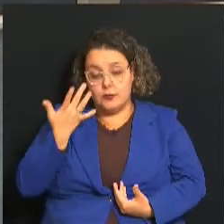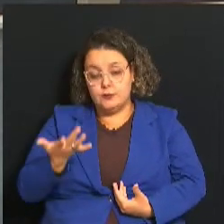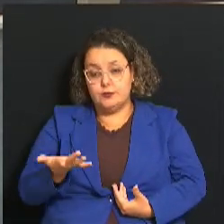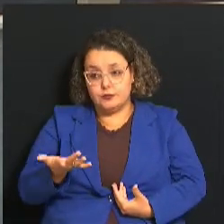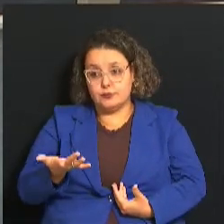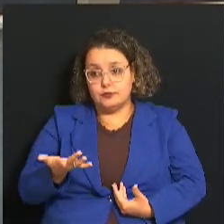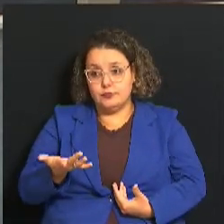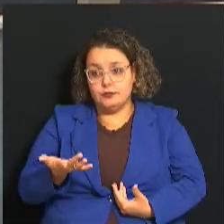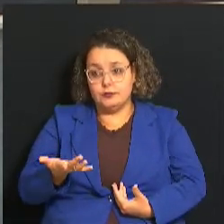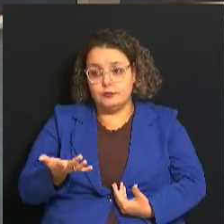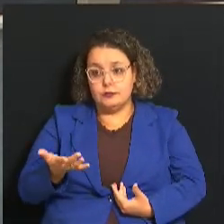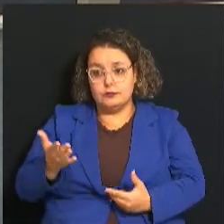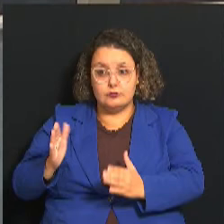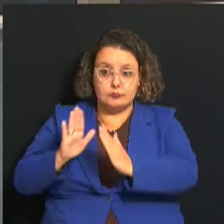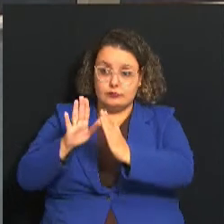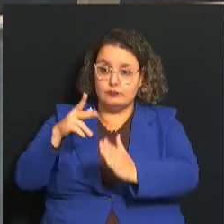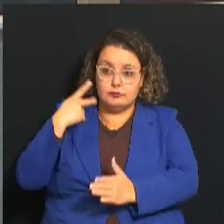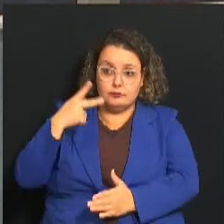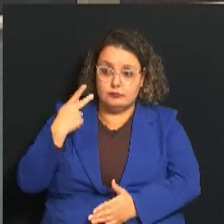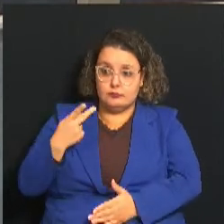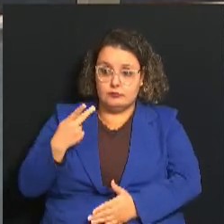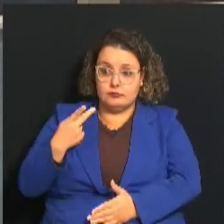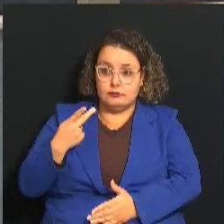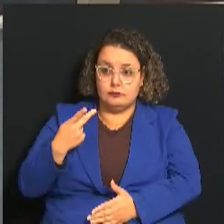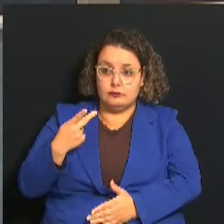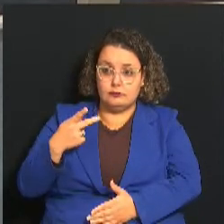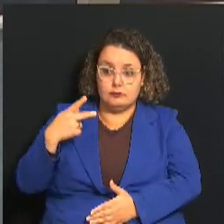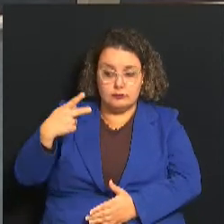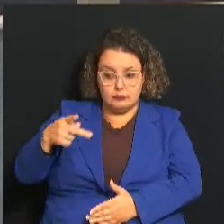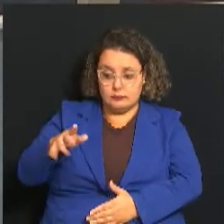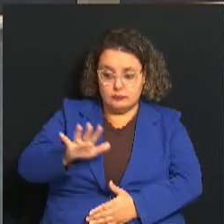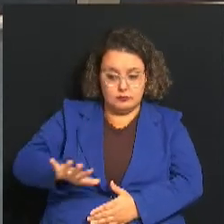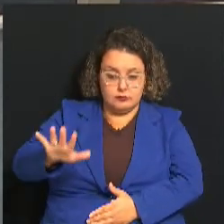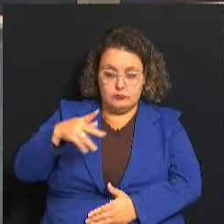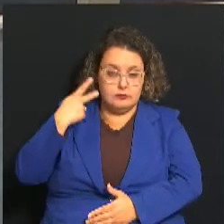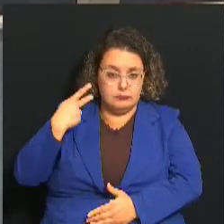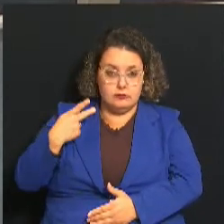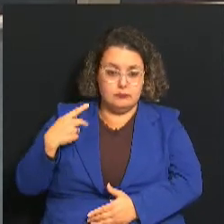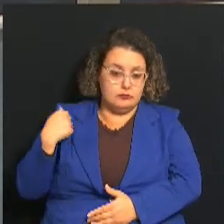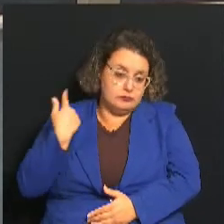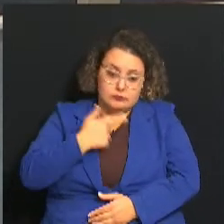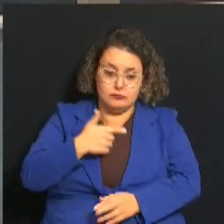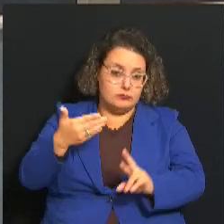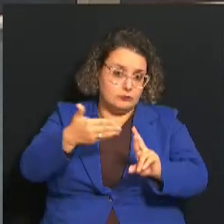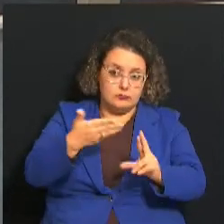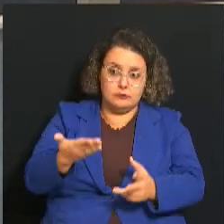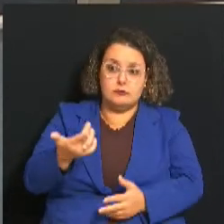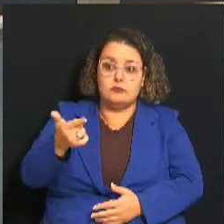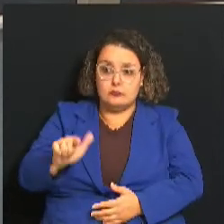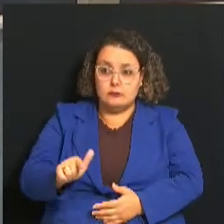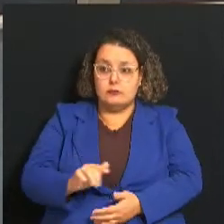ser uma frente parlamentar que vai ser para vocês, que não vai representar a gente mais uma vez.